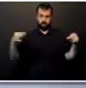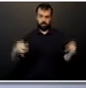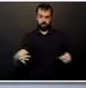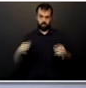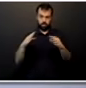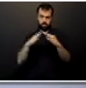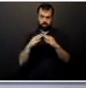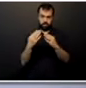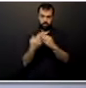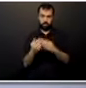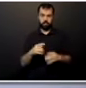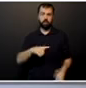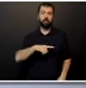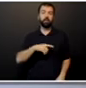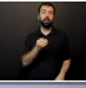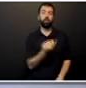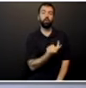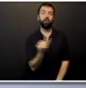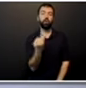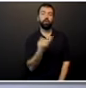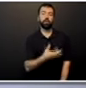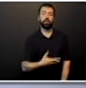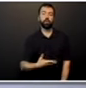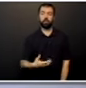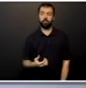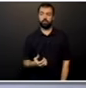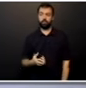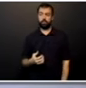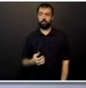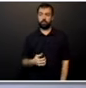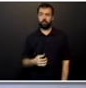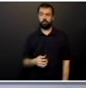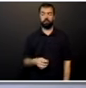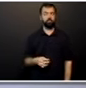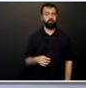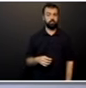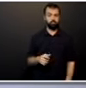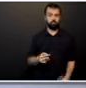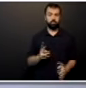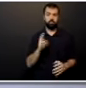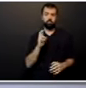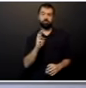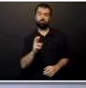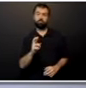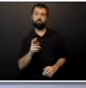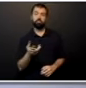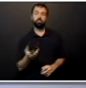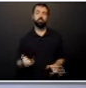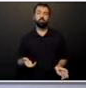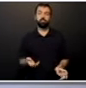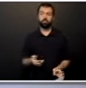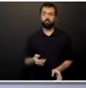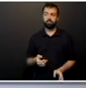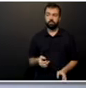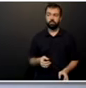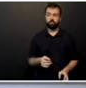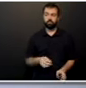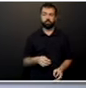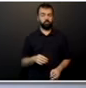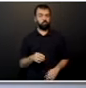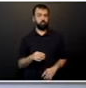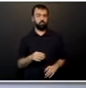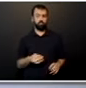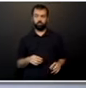12,50 m 125 metros vamos fazer algumas observações nessa primeira